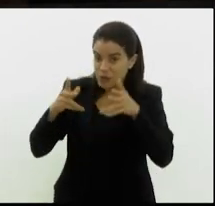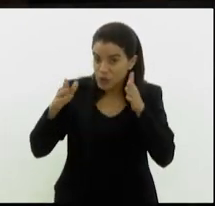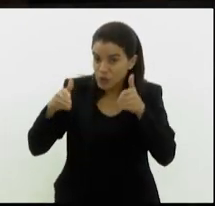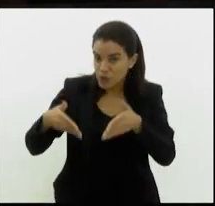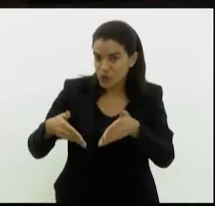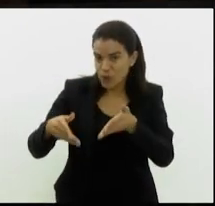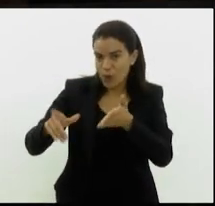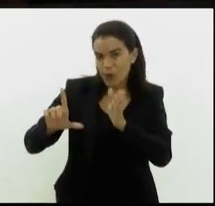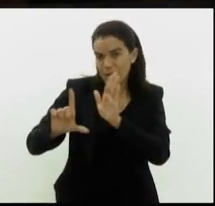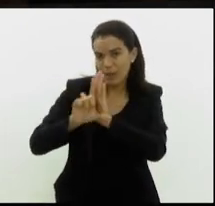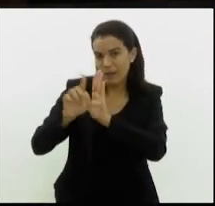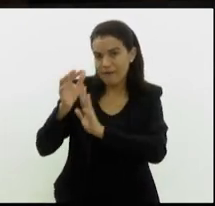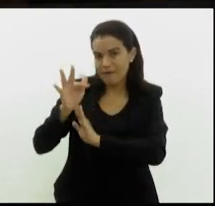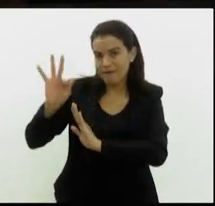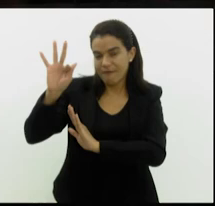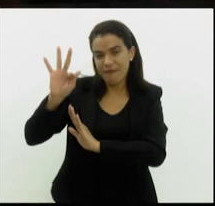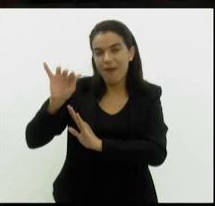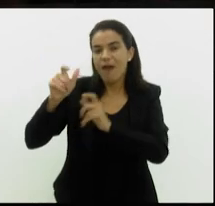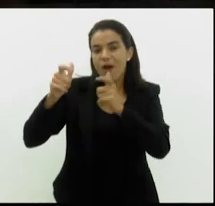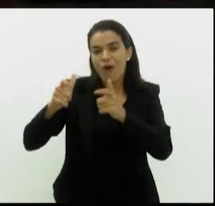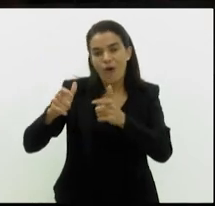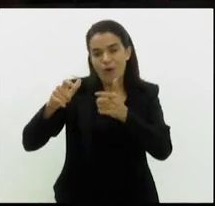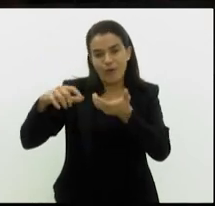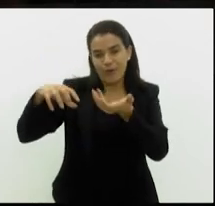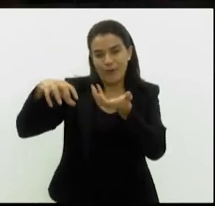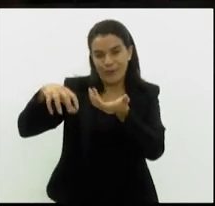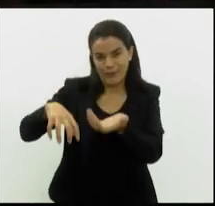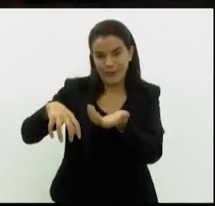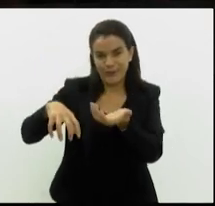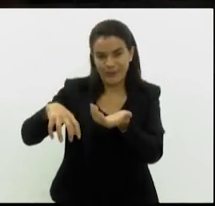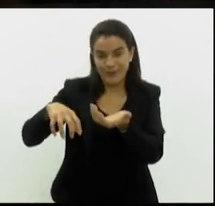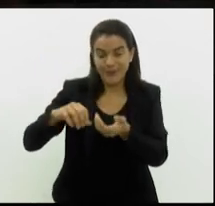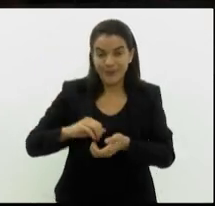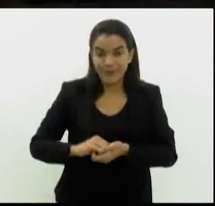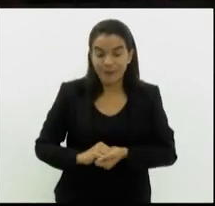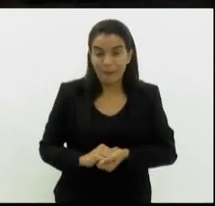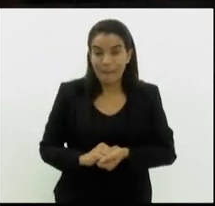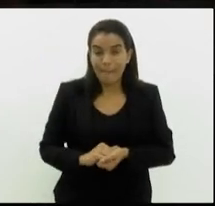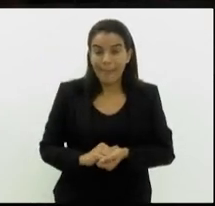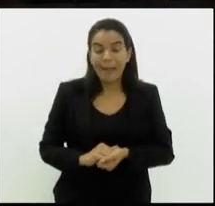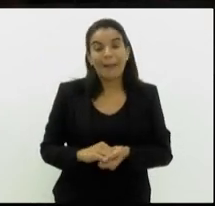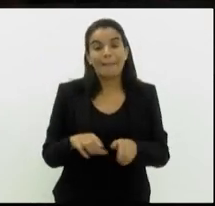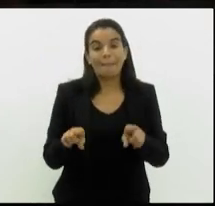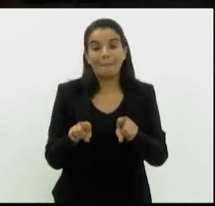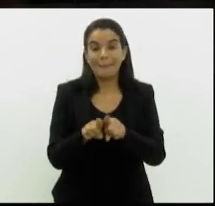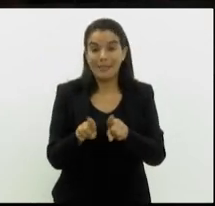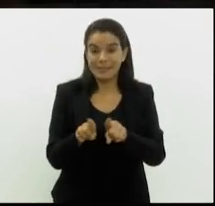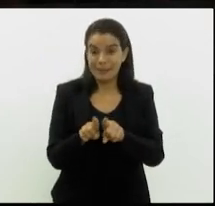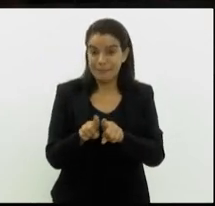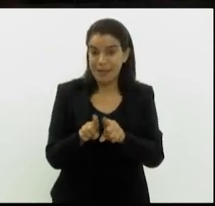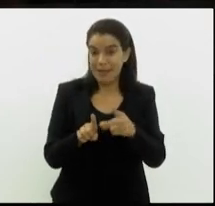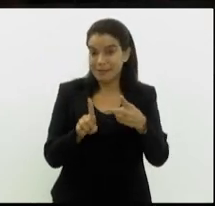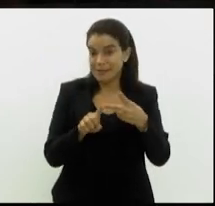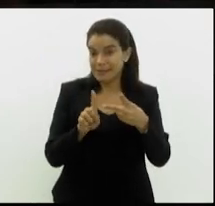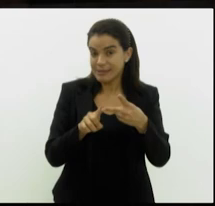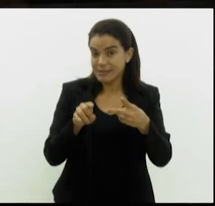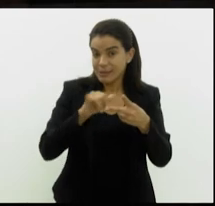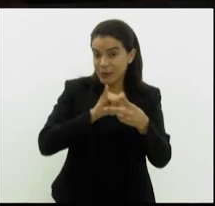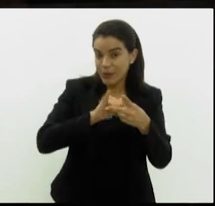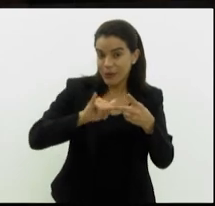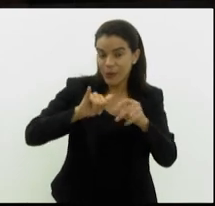federal, pelo Congresso Nacional. Mas a segunda notícia é o